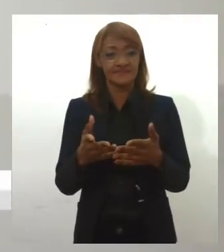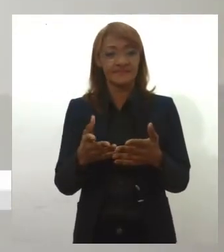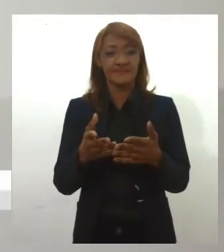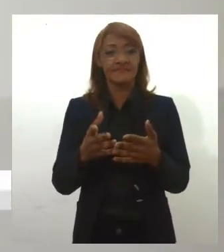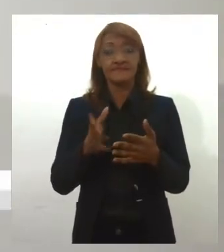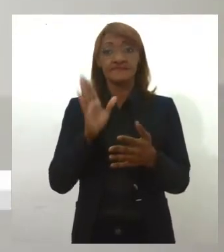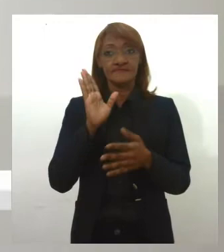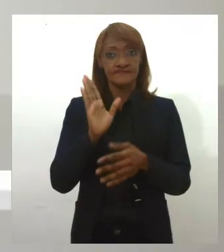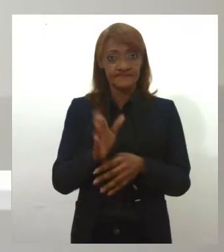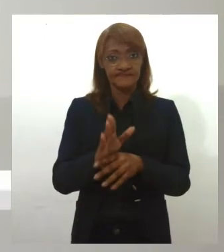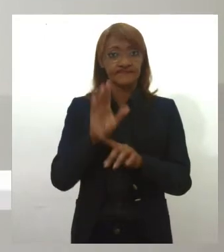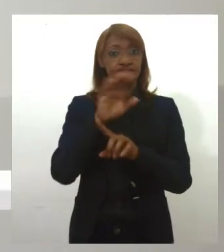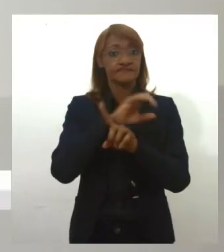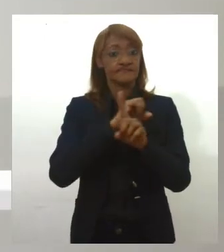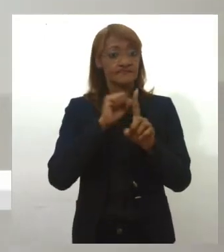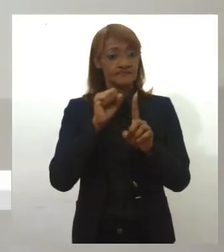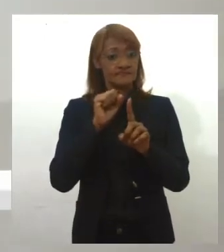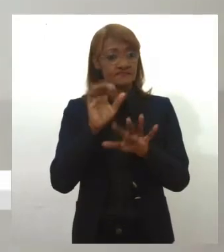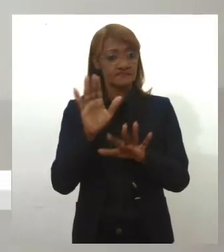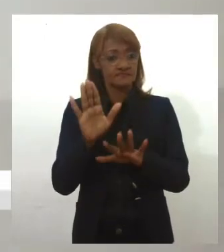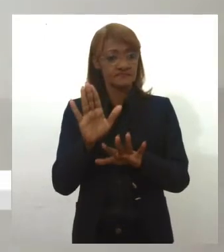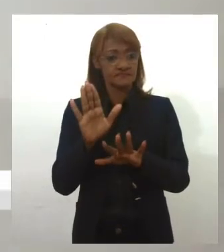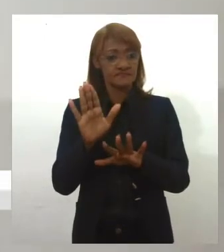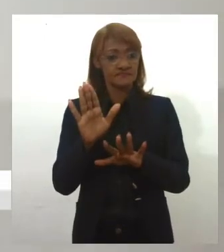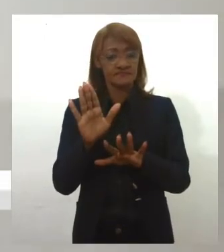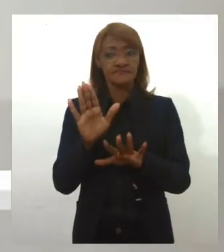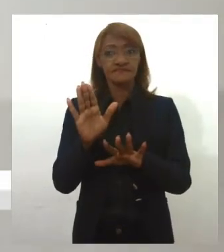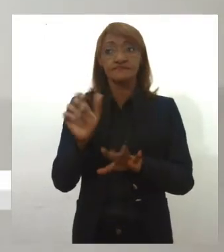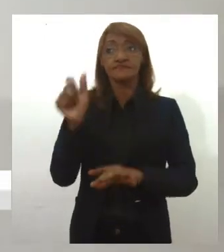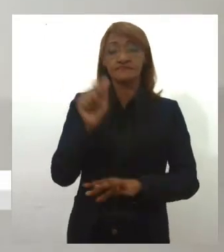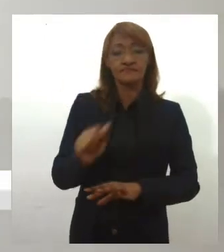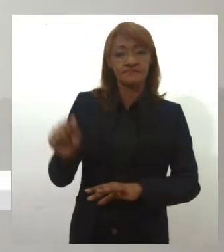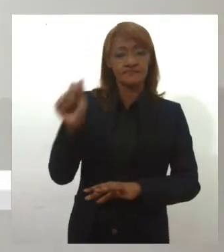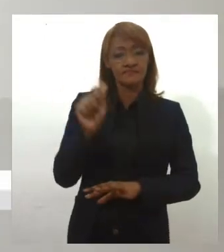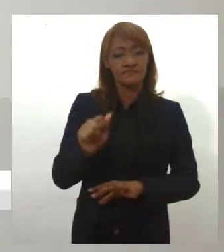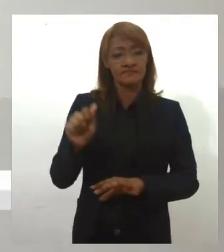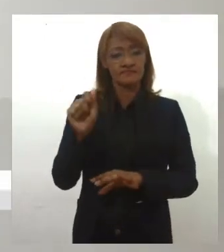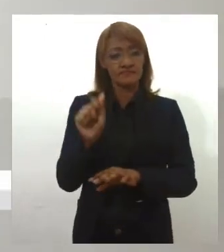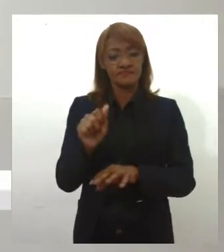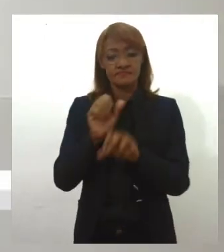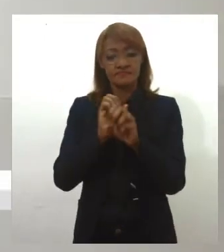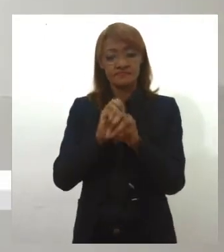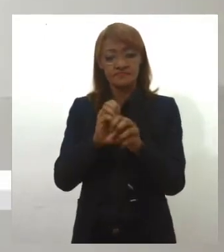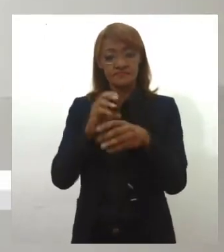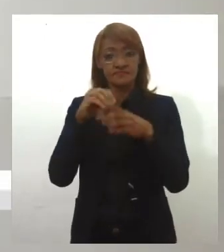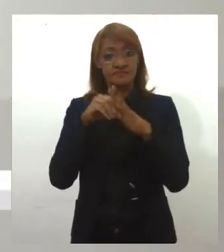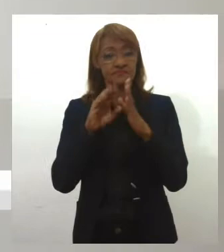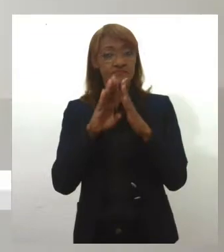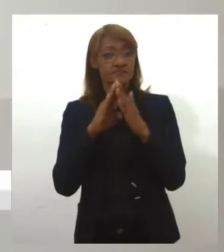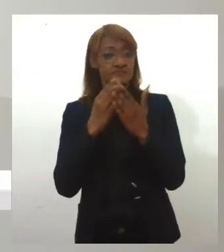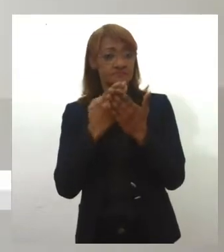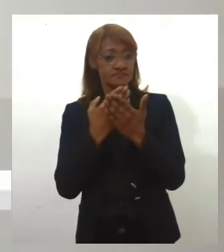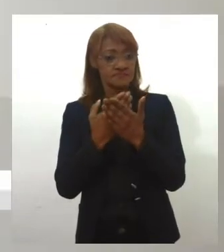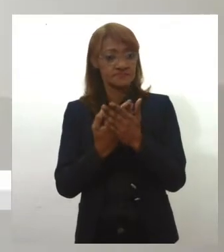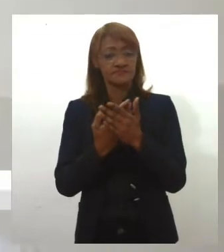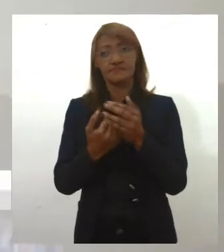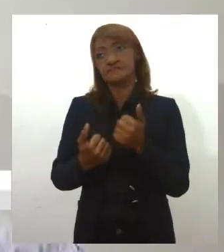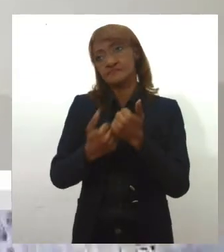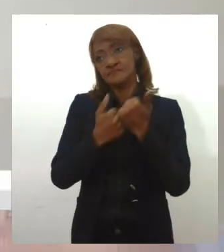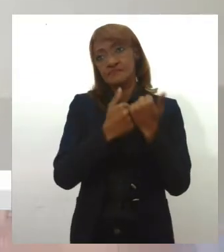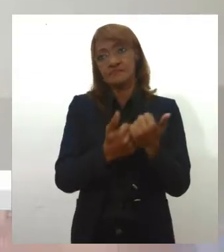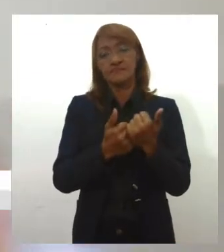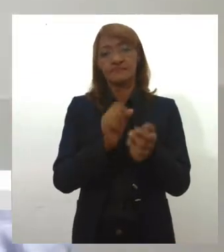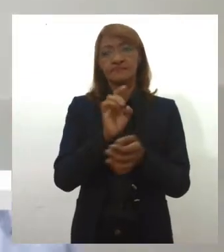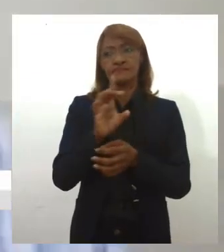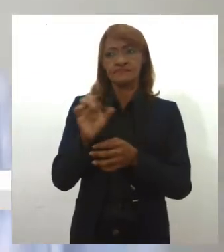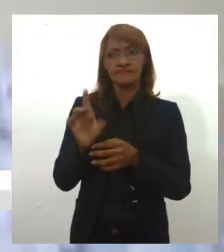É a Associação Nacional de Ensino Domiciliar. Ela que, inclusive, deu apoio para vários pais que tiveram aí